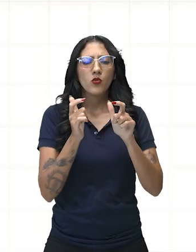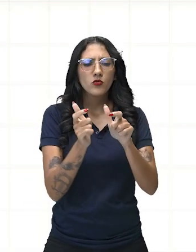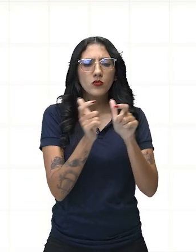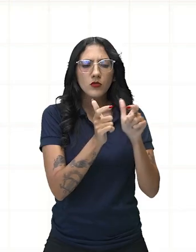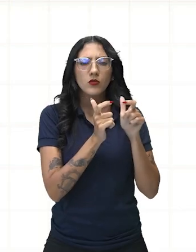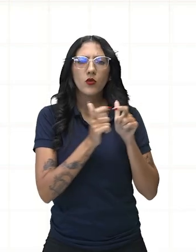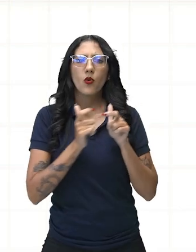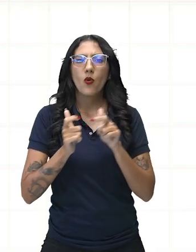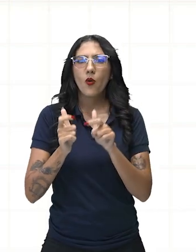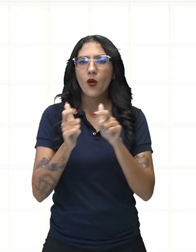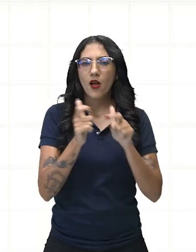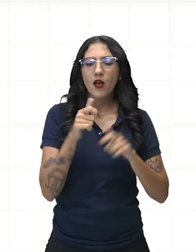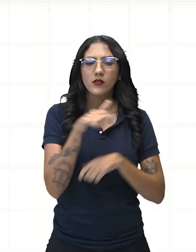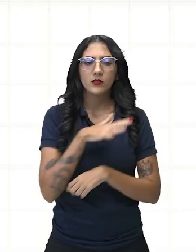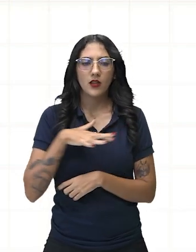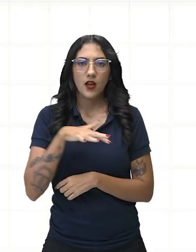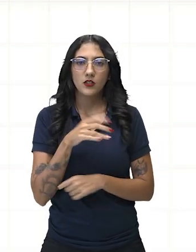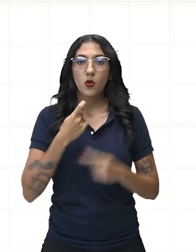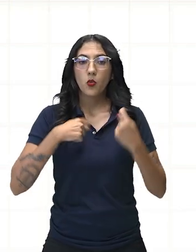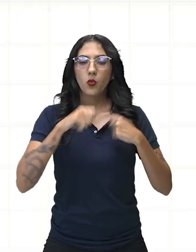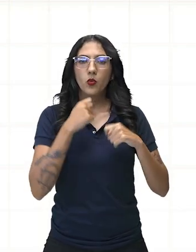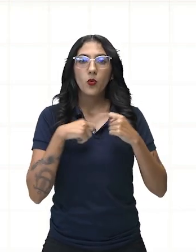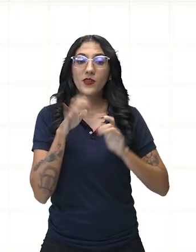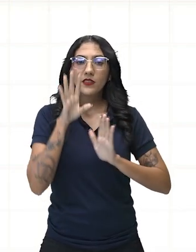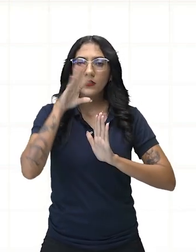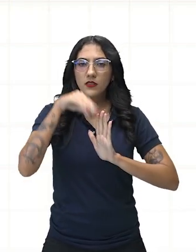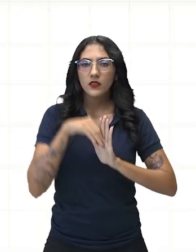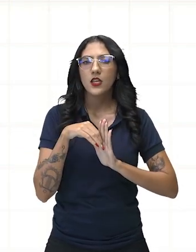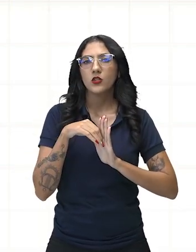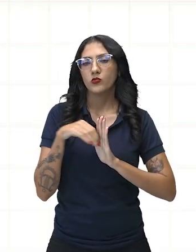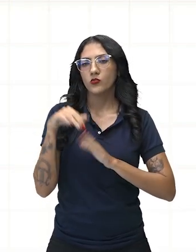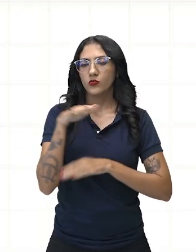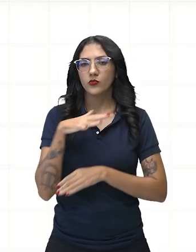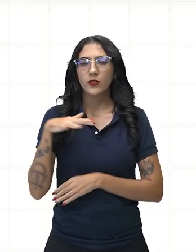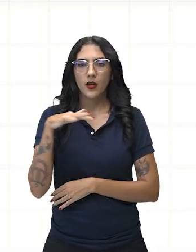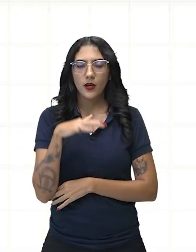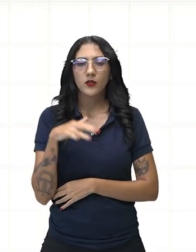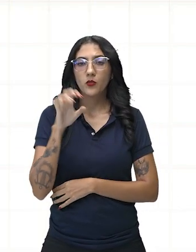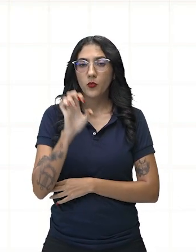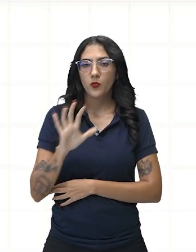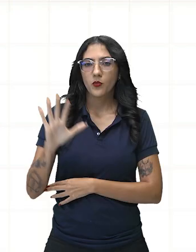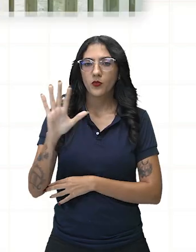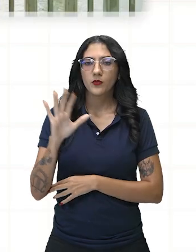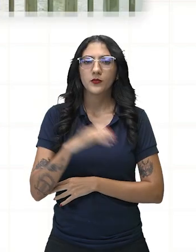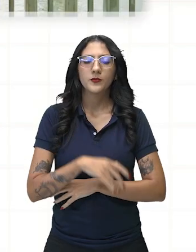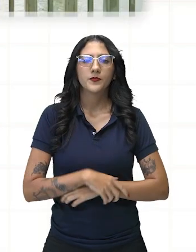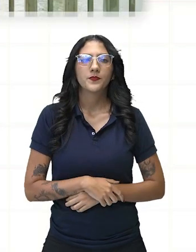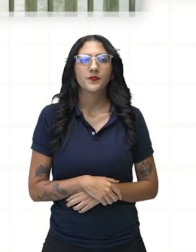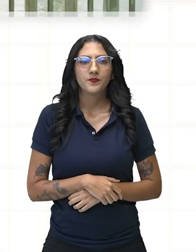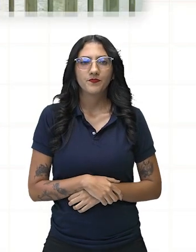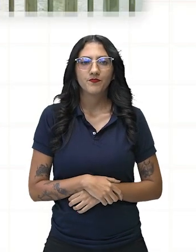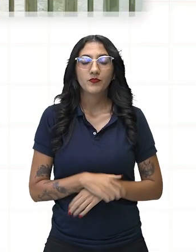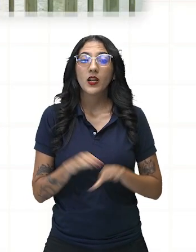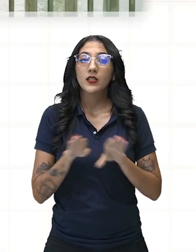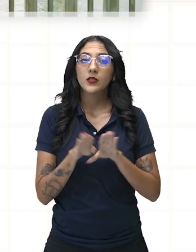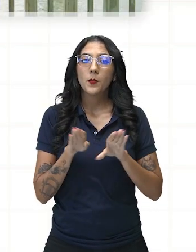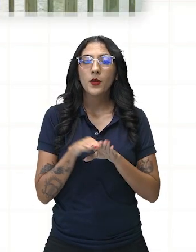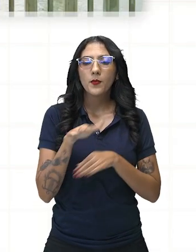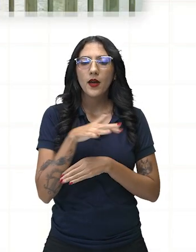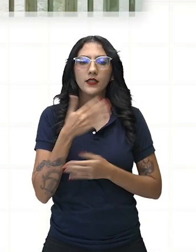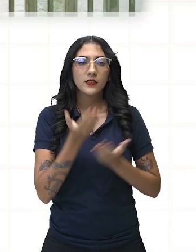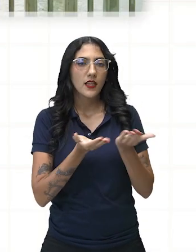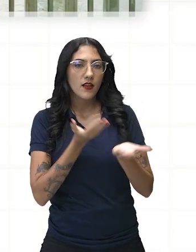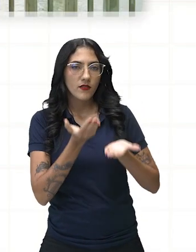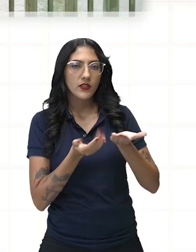ali de espaços de economia dinâmica dentro do continente europeu. E a gente também tem o setor de serviços, que é o